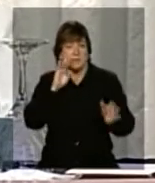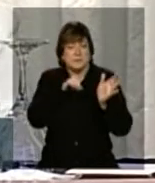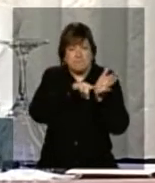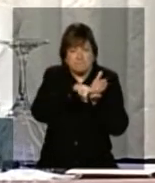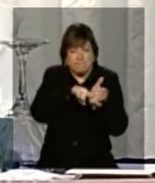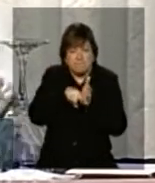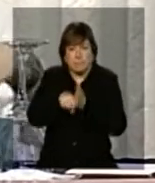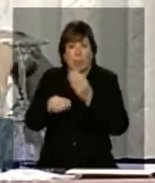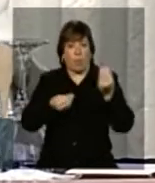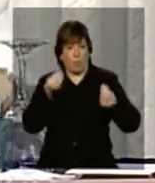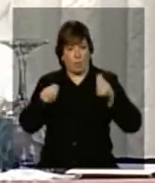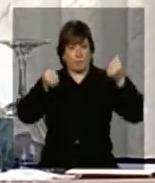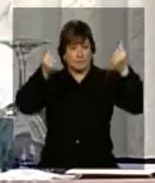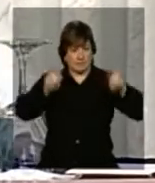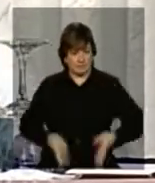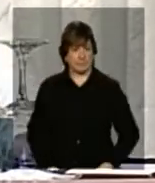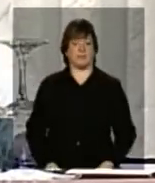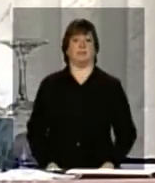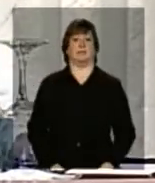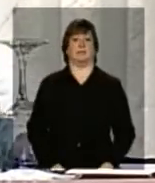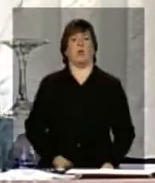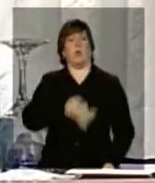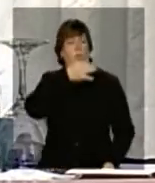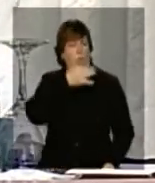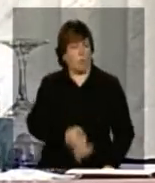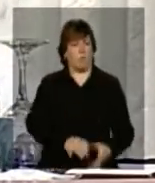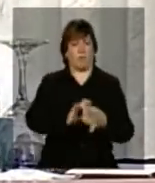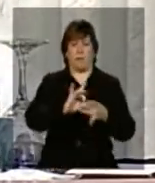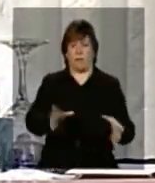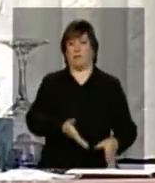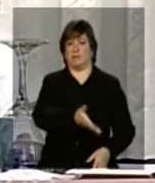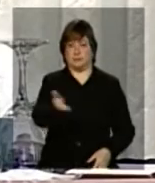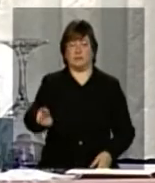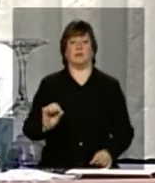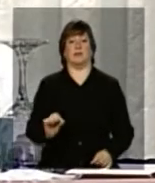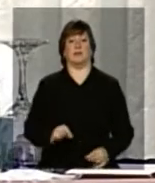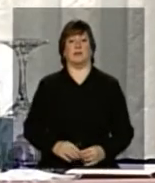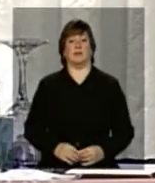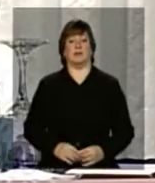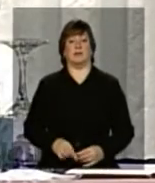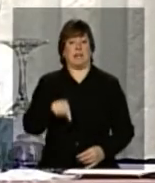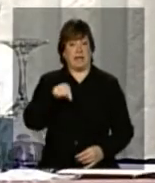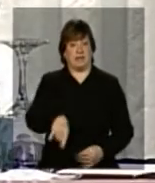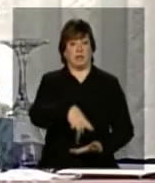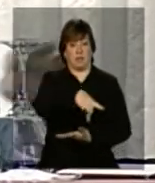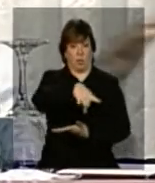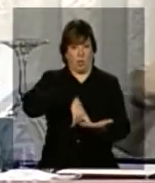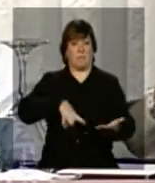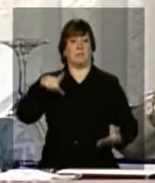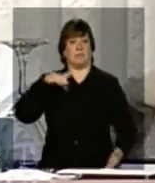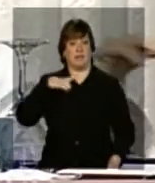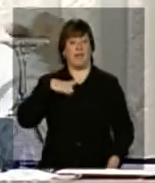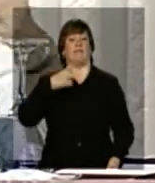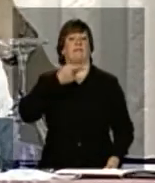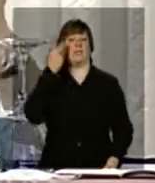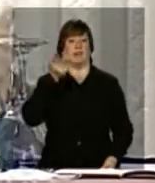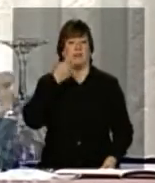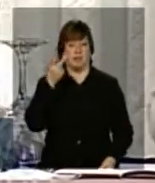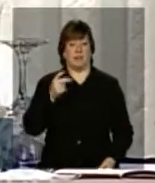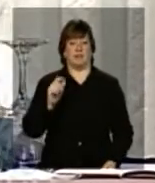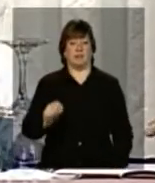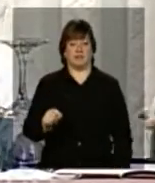mais cuidadosa e crítica. Ela, no documento, conta com